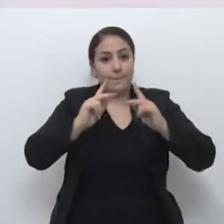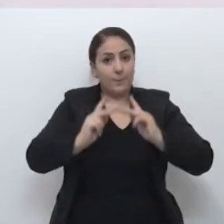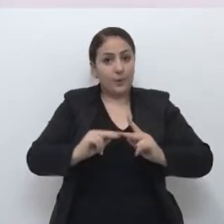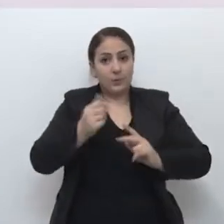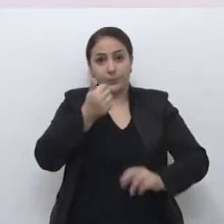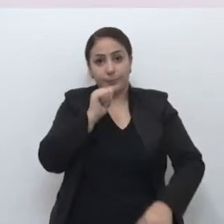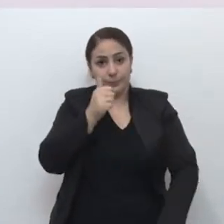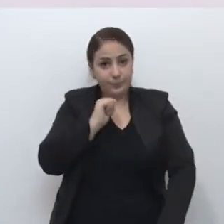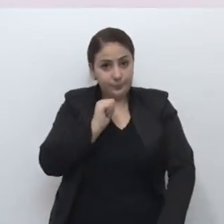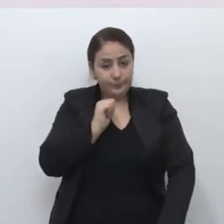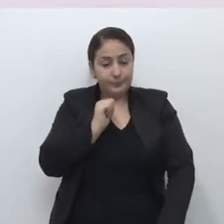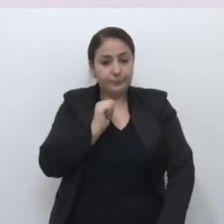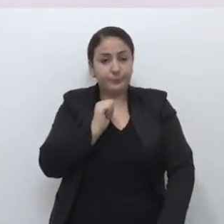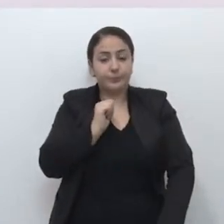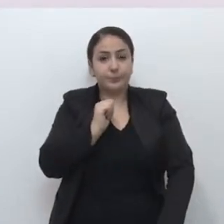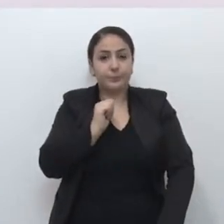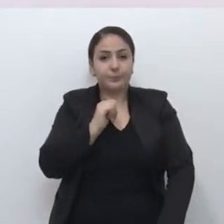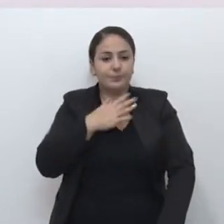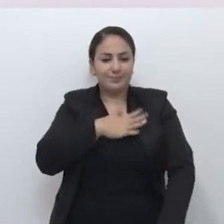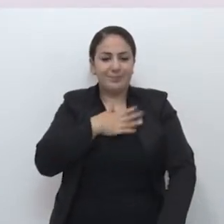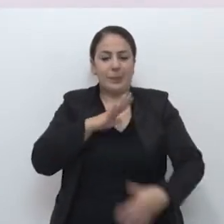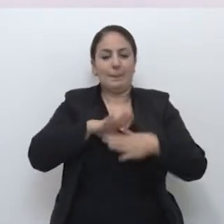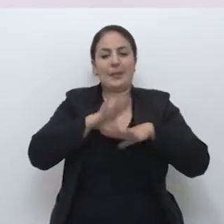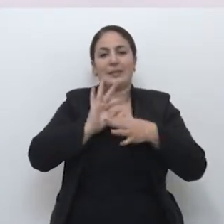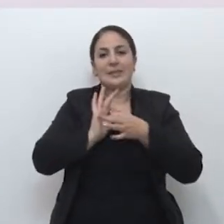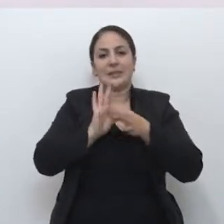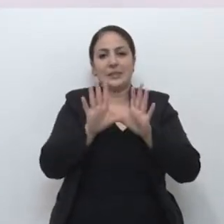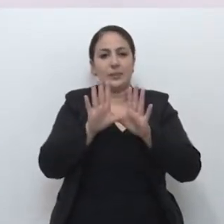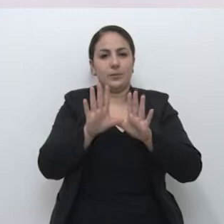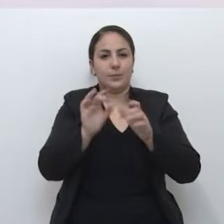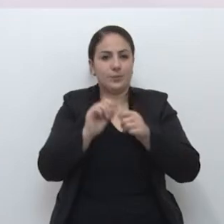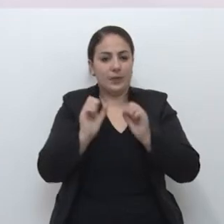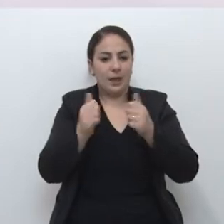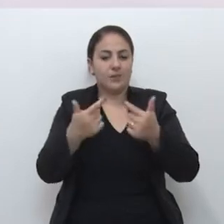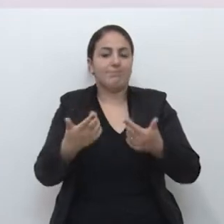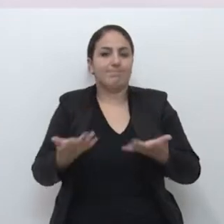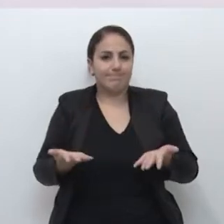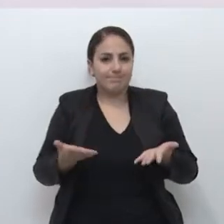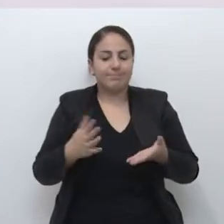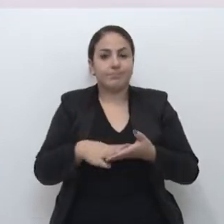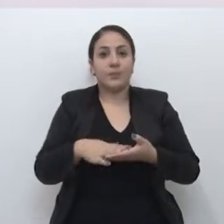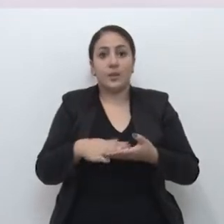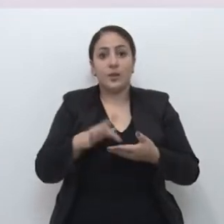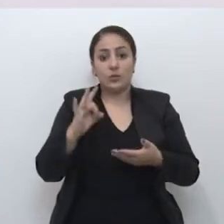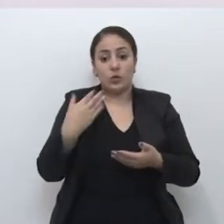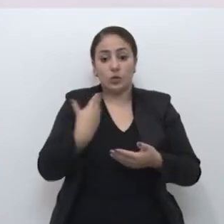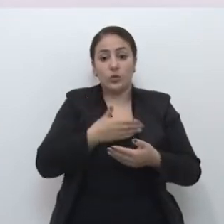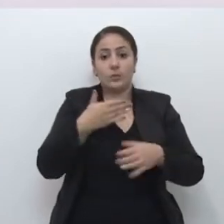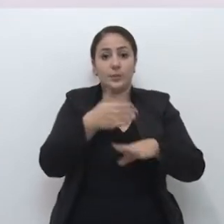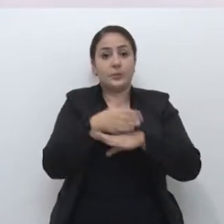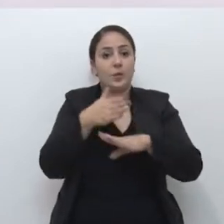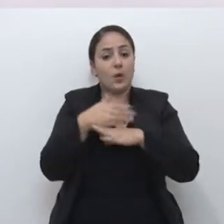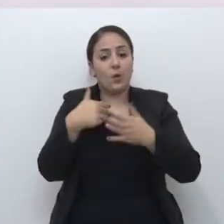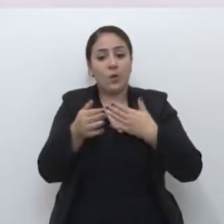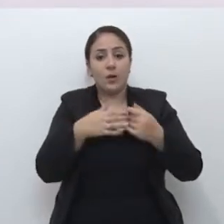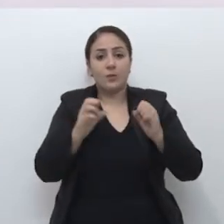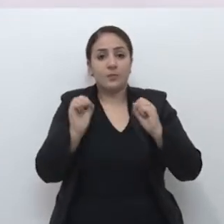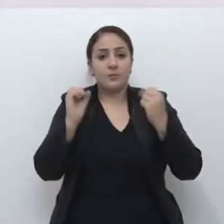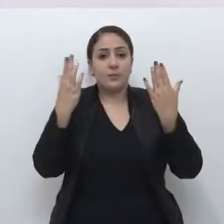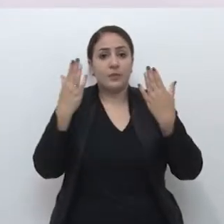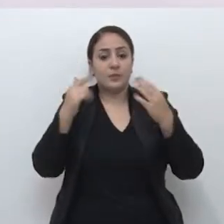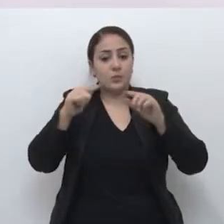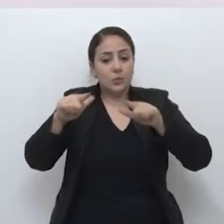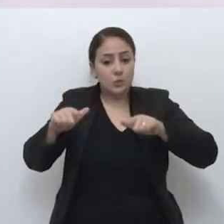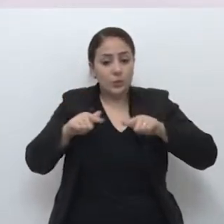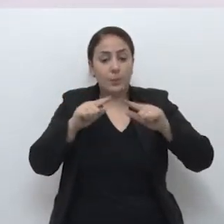ao consumirem o álcool, elas se sentem com mais liberdade para tomar algumas atitudes. E é só a gente frequentar qualquer balada ou qualquer